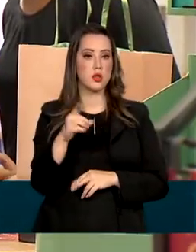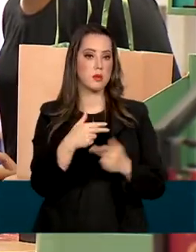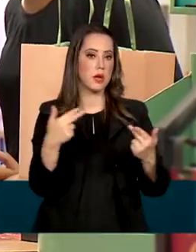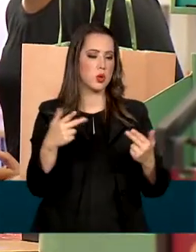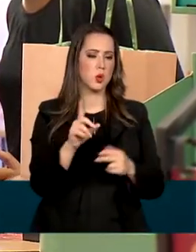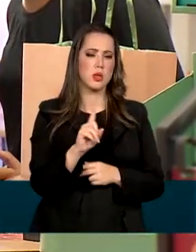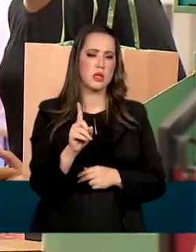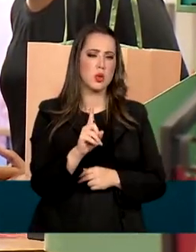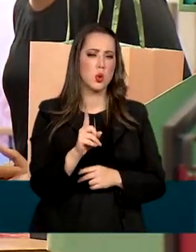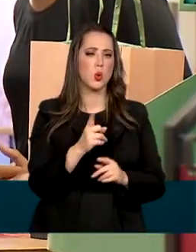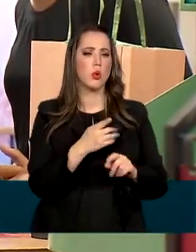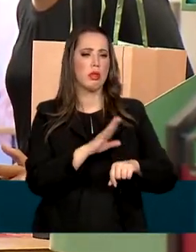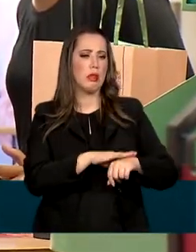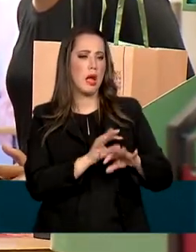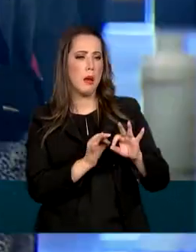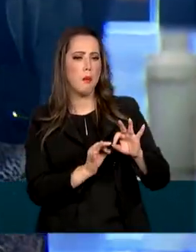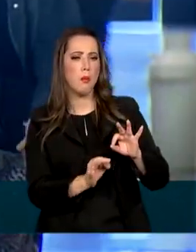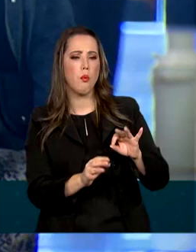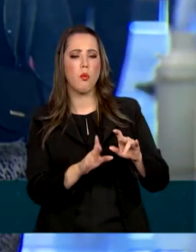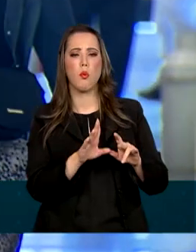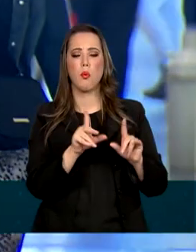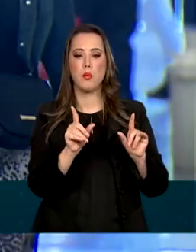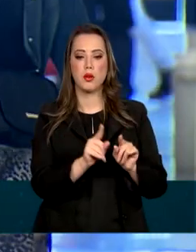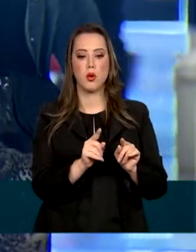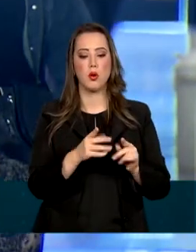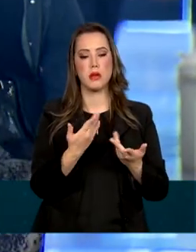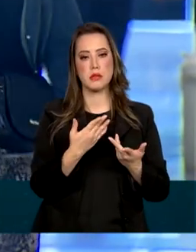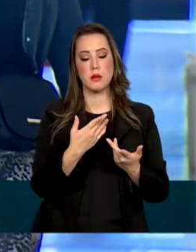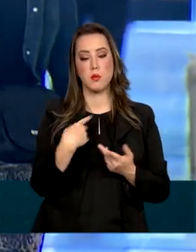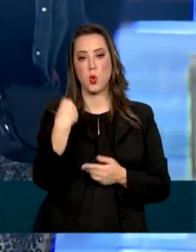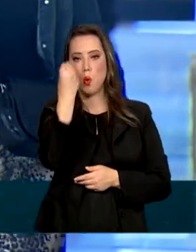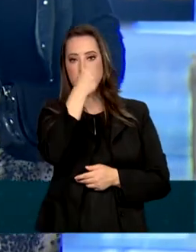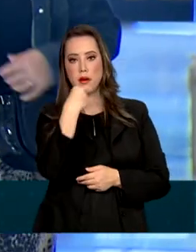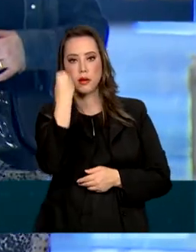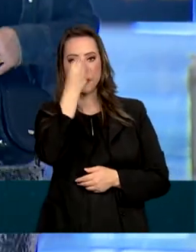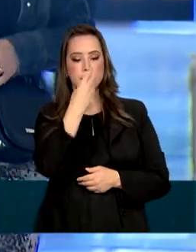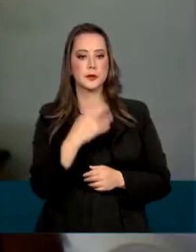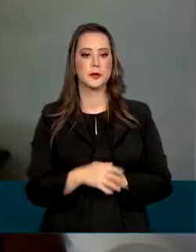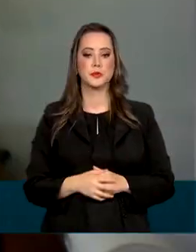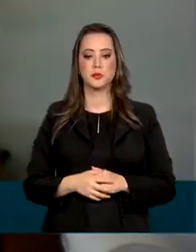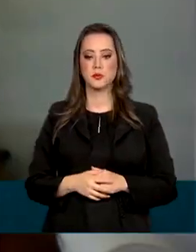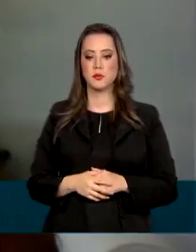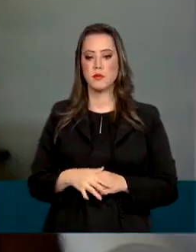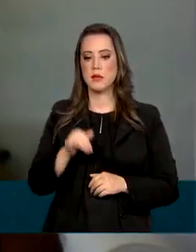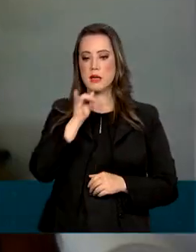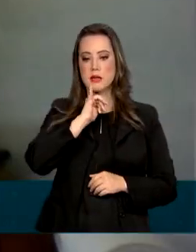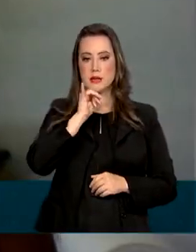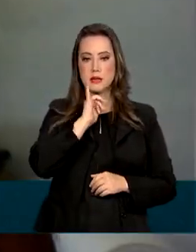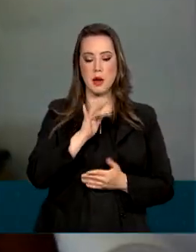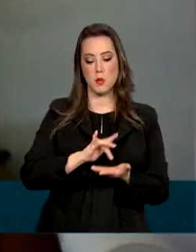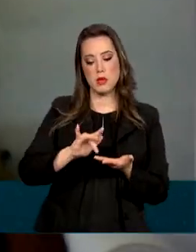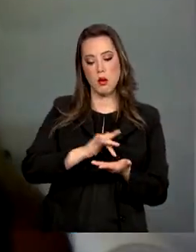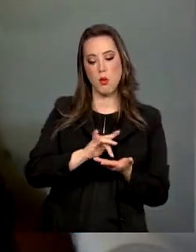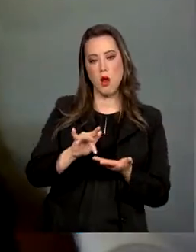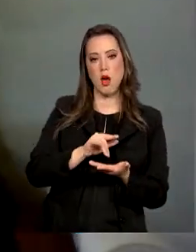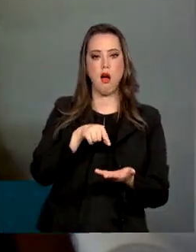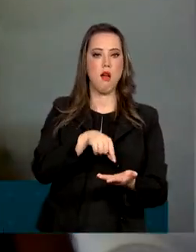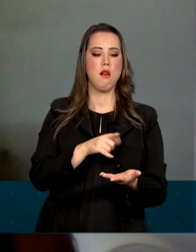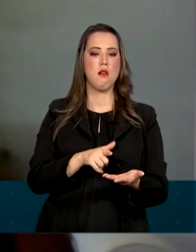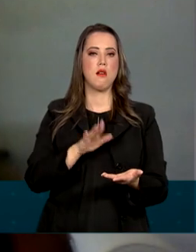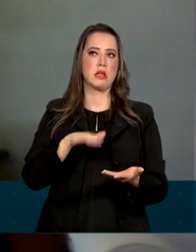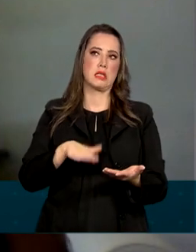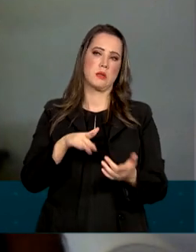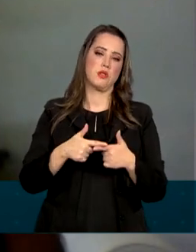como produtos de beleza e maquiagem. Então, tem aqueles produtos que têm vícios ocultos, por exemplo, um aparelho celular,